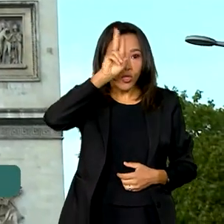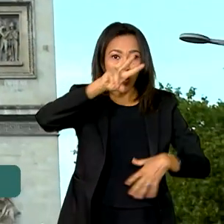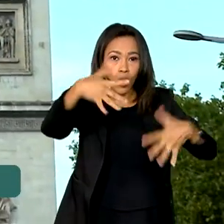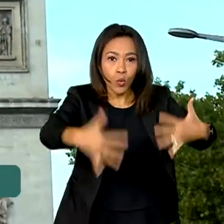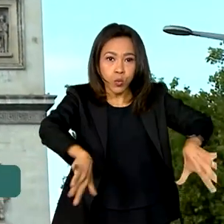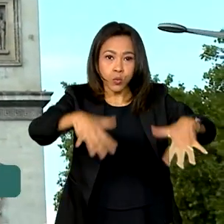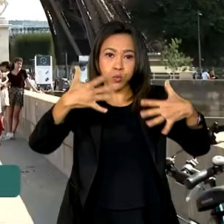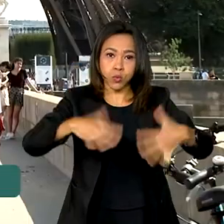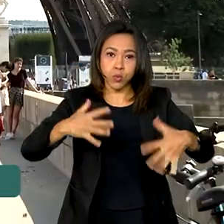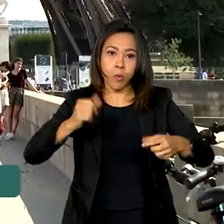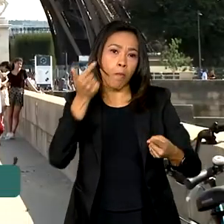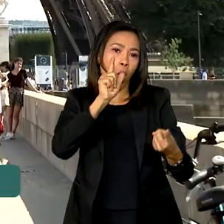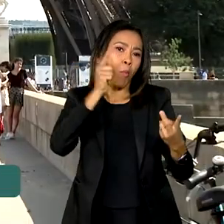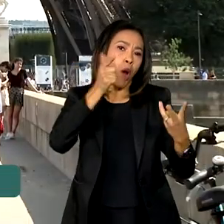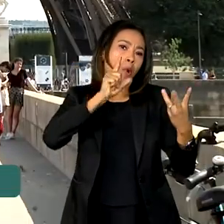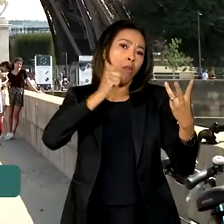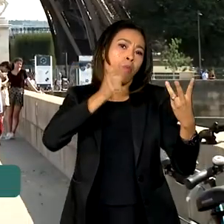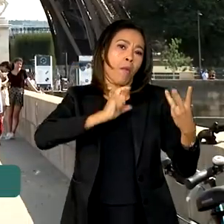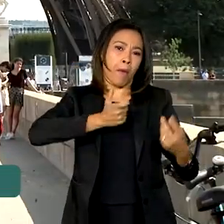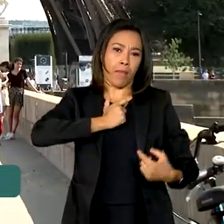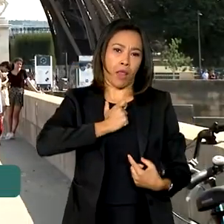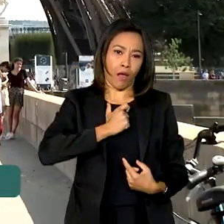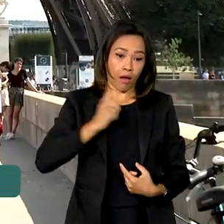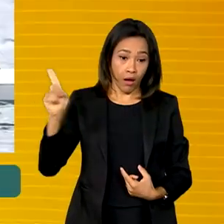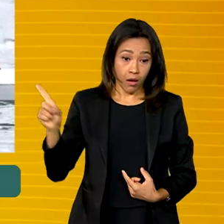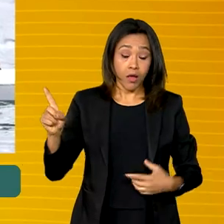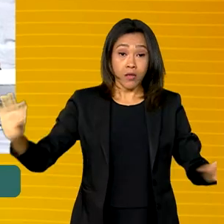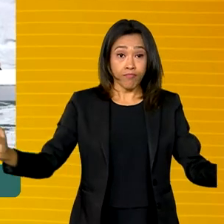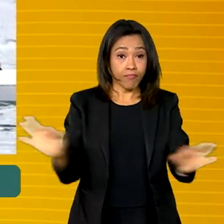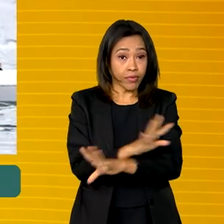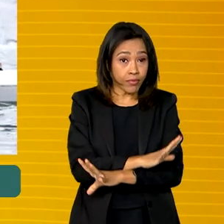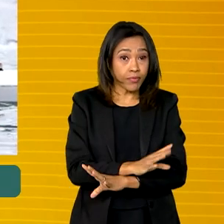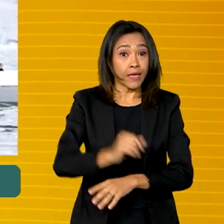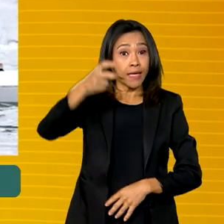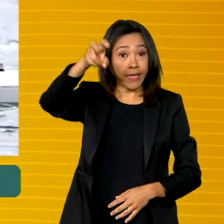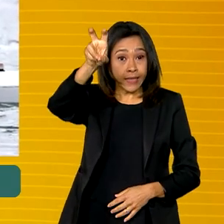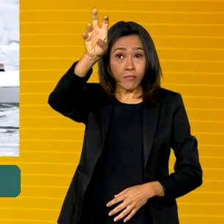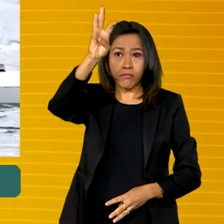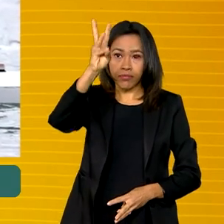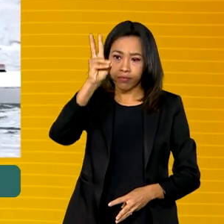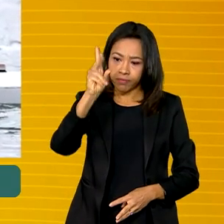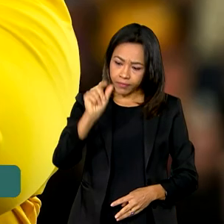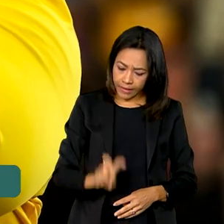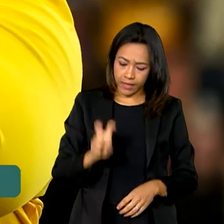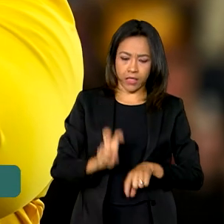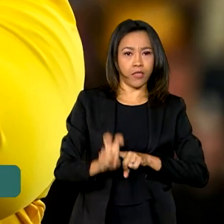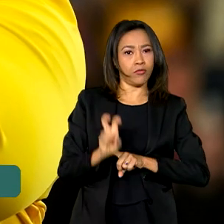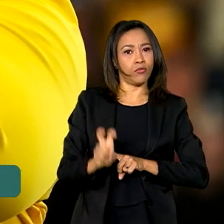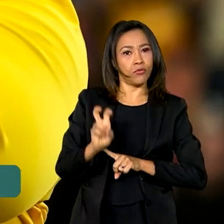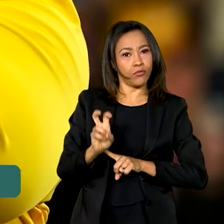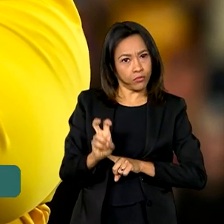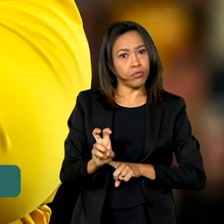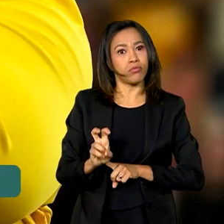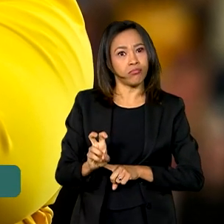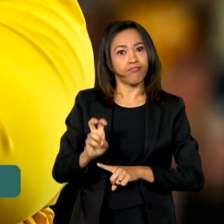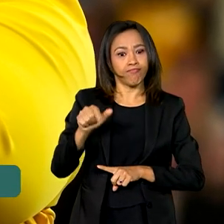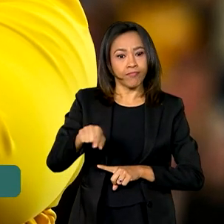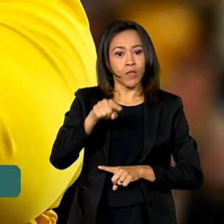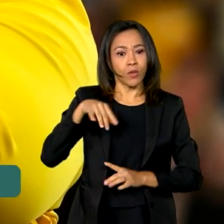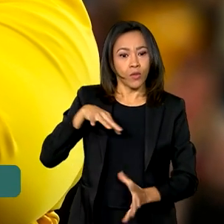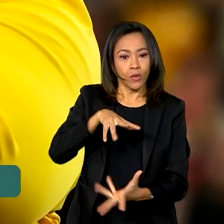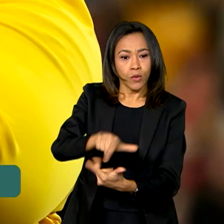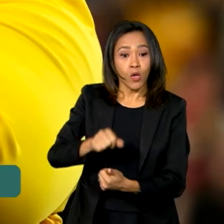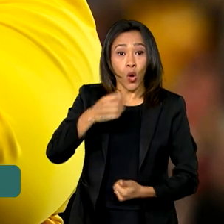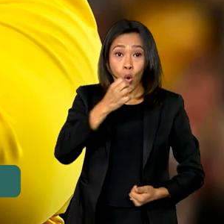Jogos Paralímpicos, o Brasil terminou a competição de Paris em quinto lugar no quadro geral. Foram 89